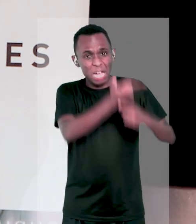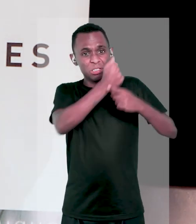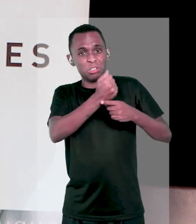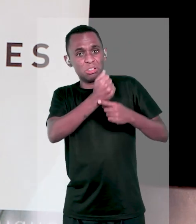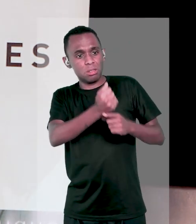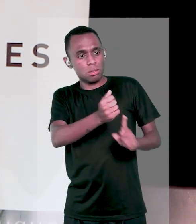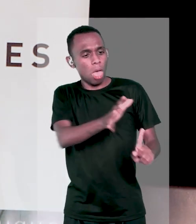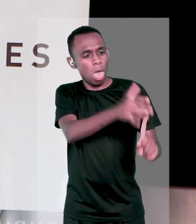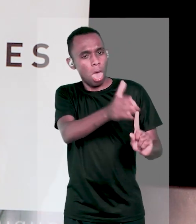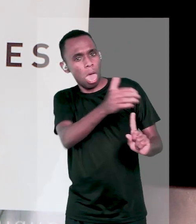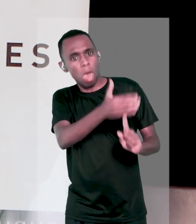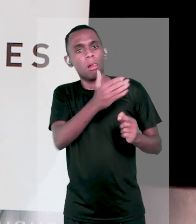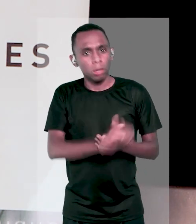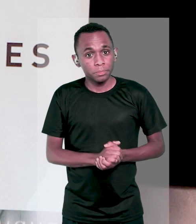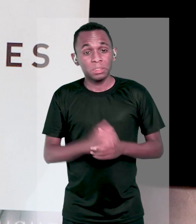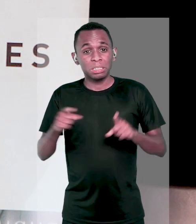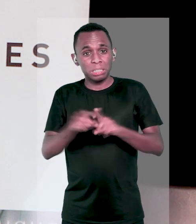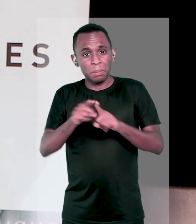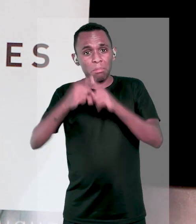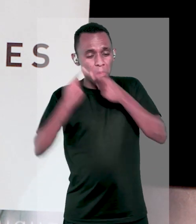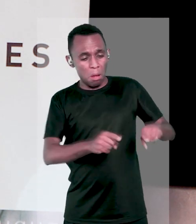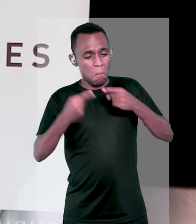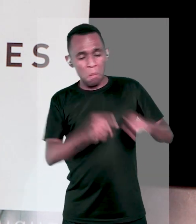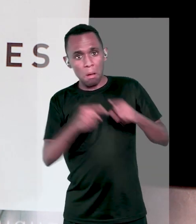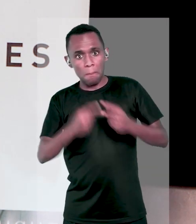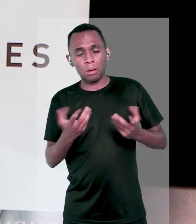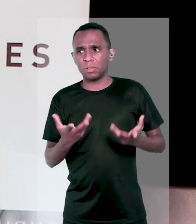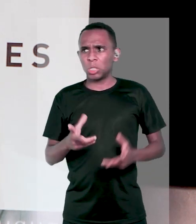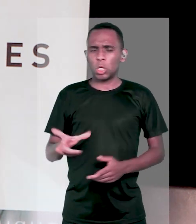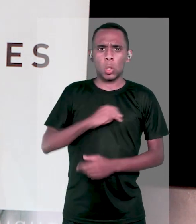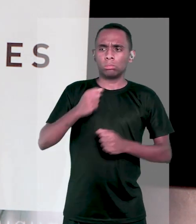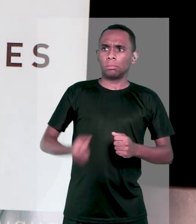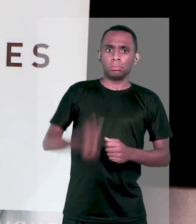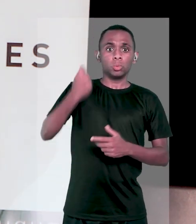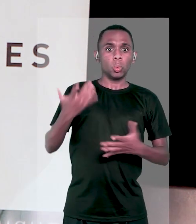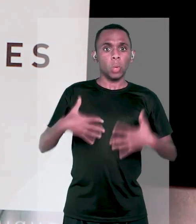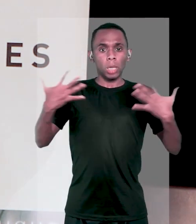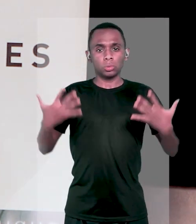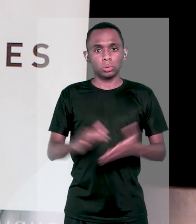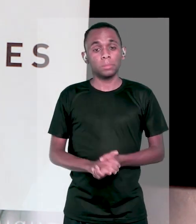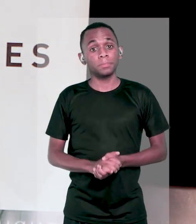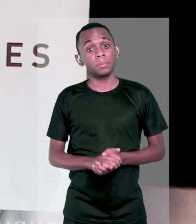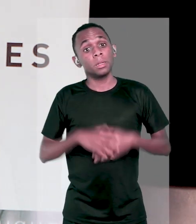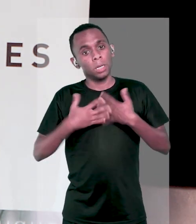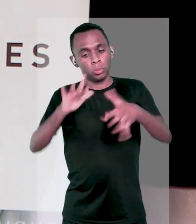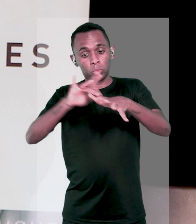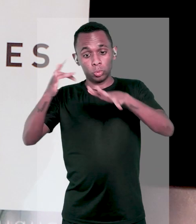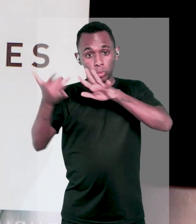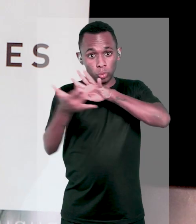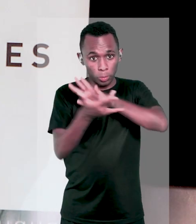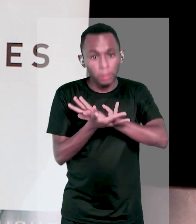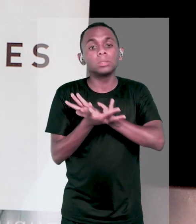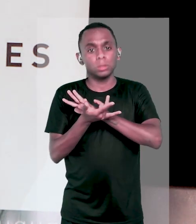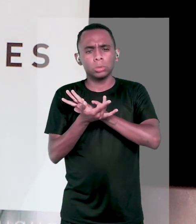constatamos reiteradamente reações violentas contra exposições exposições de arte